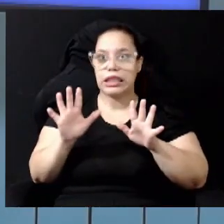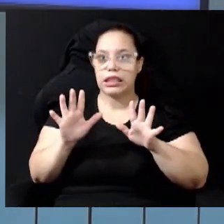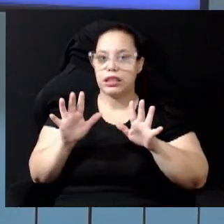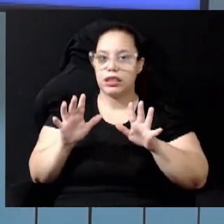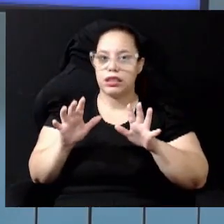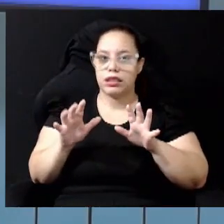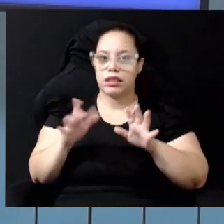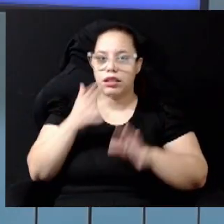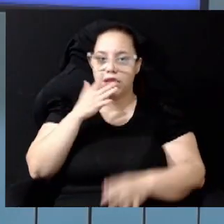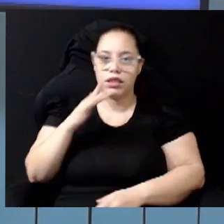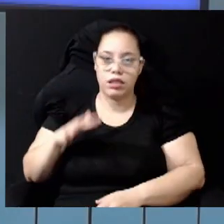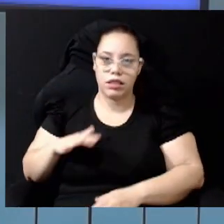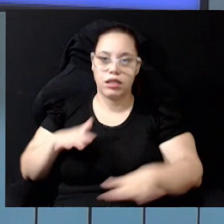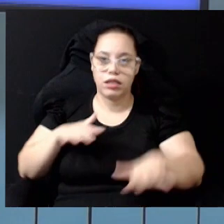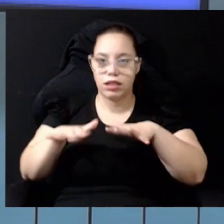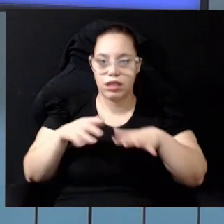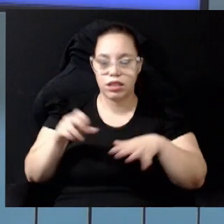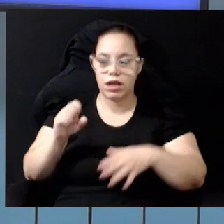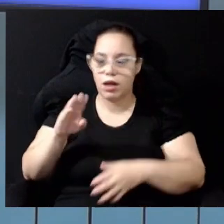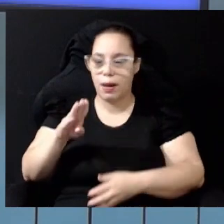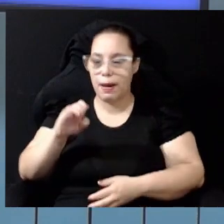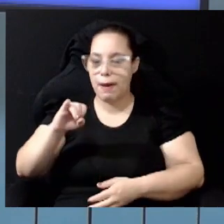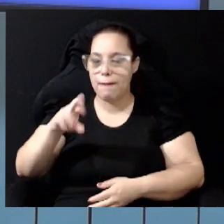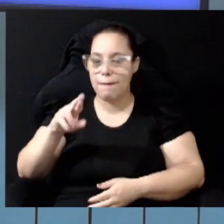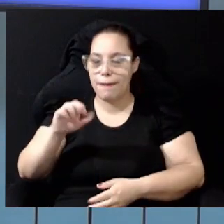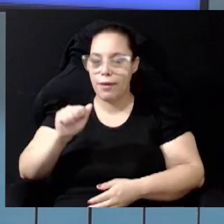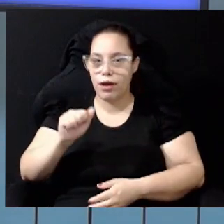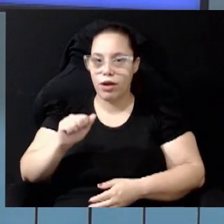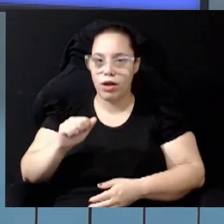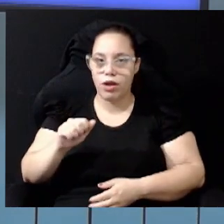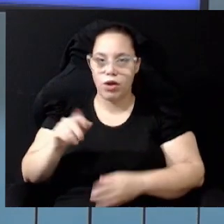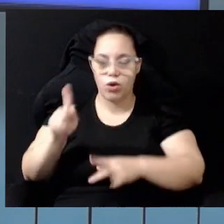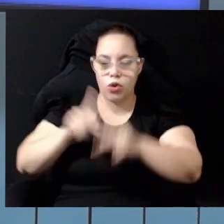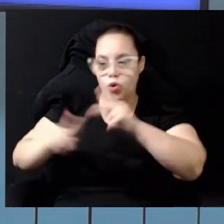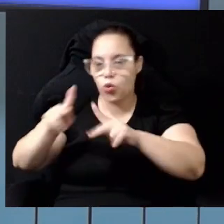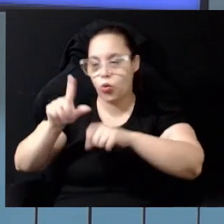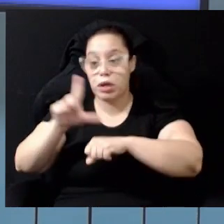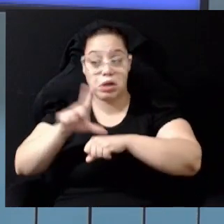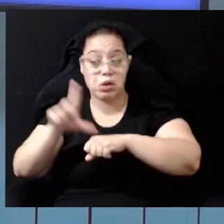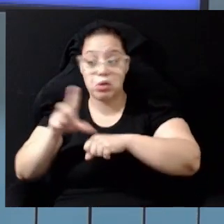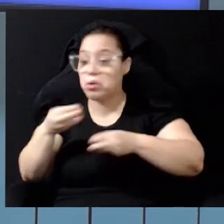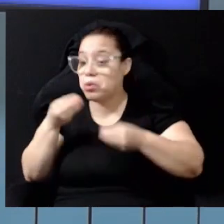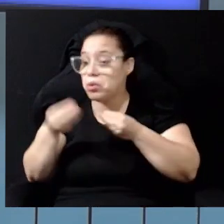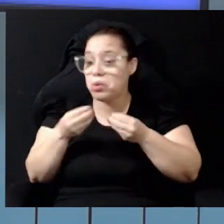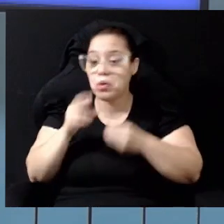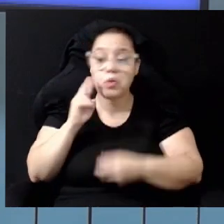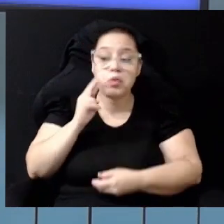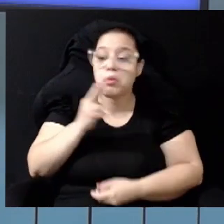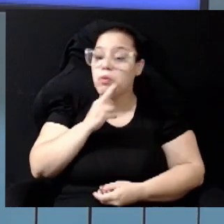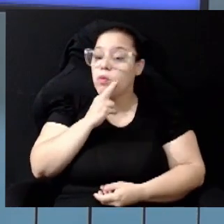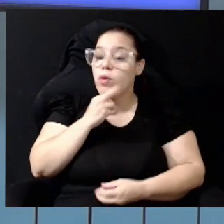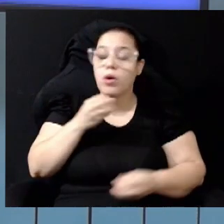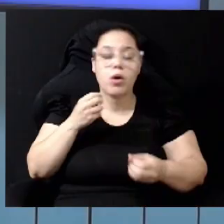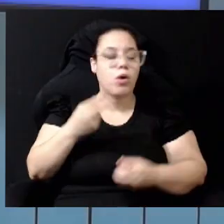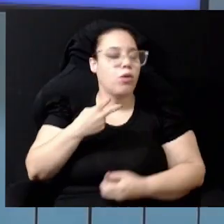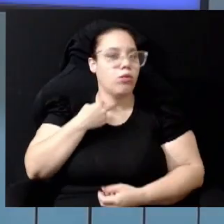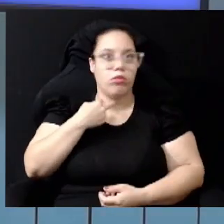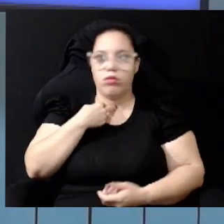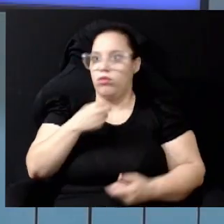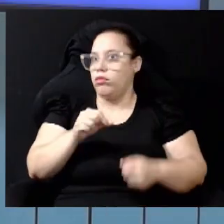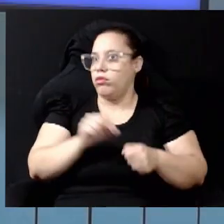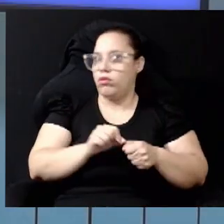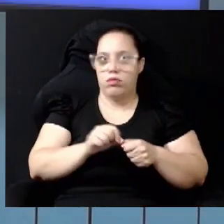a criança tem esse momento de birra? Pode ser no shopping, em uma loja, em um restaurante. O que eles não